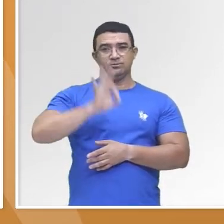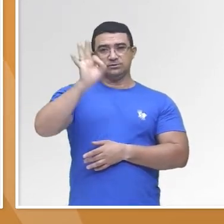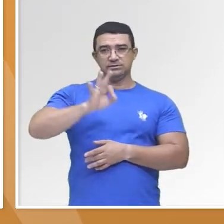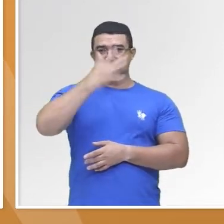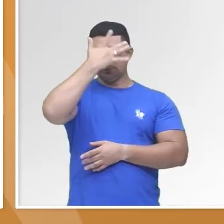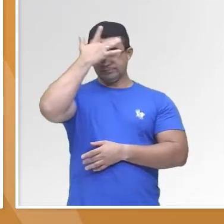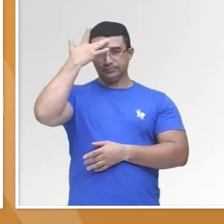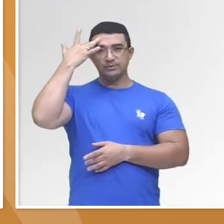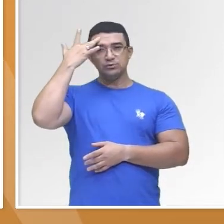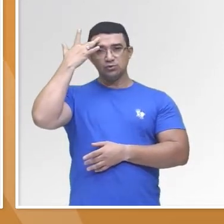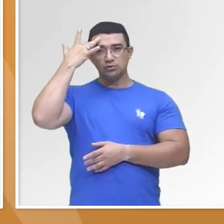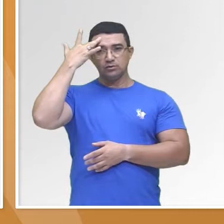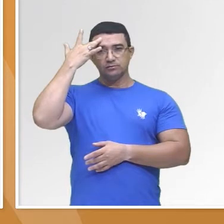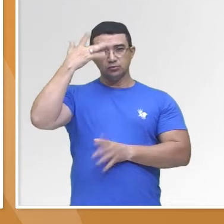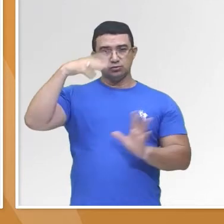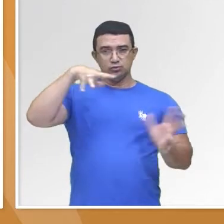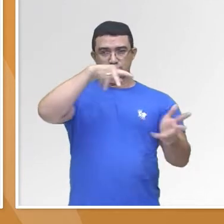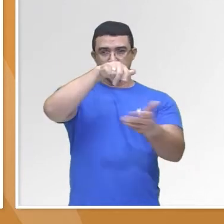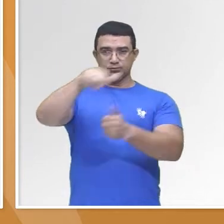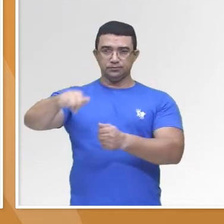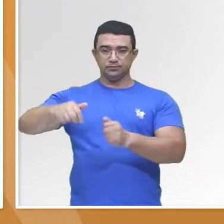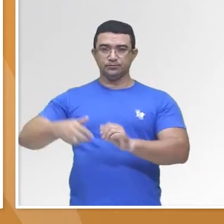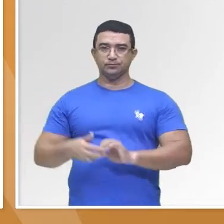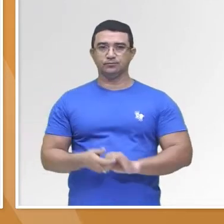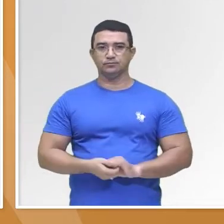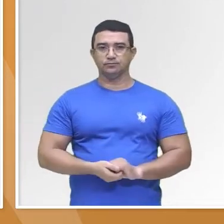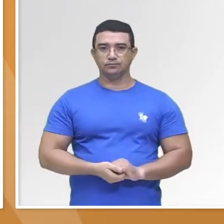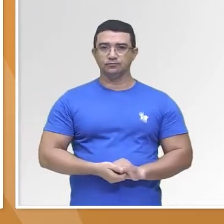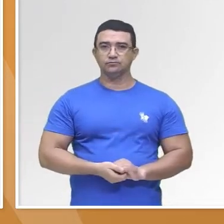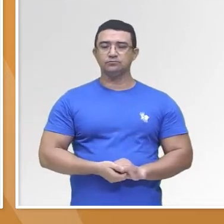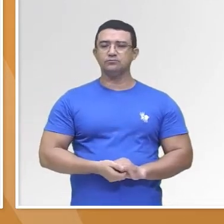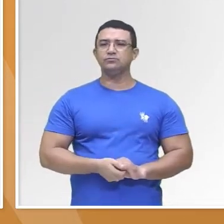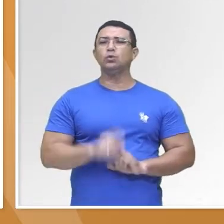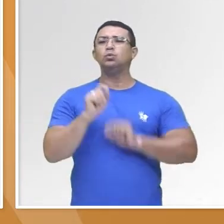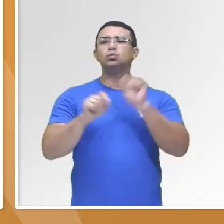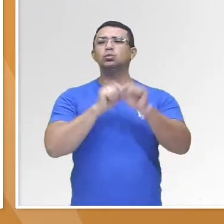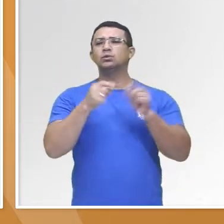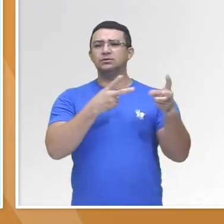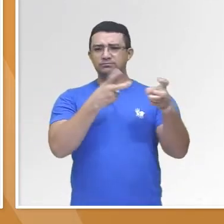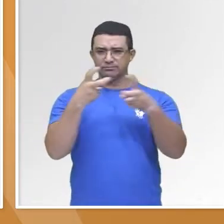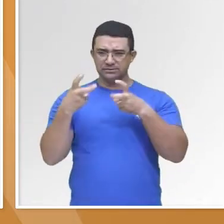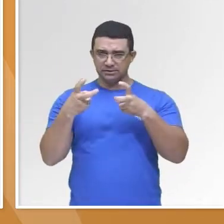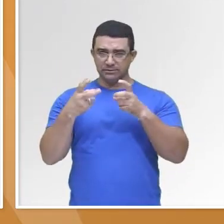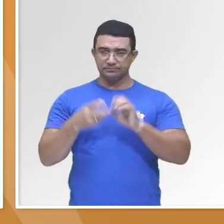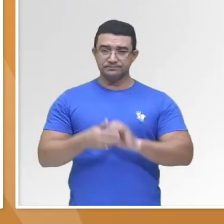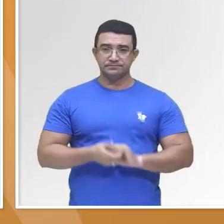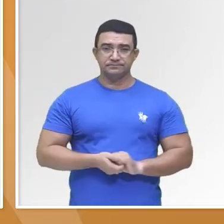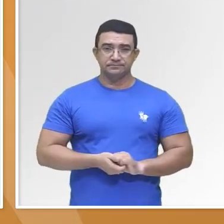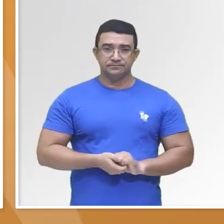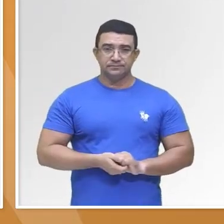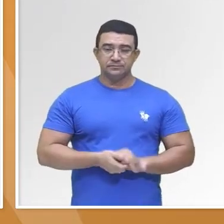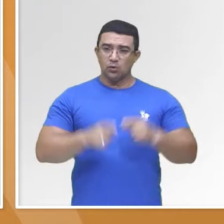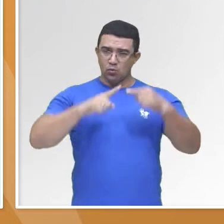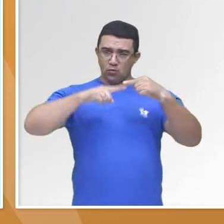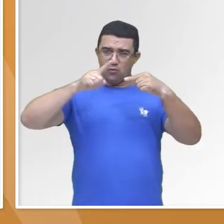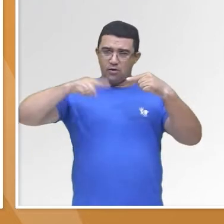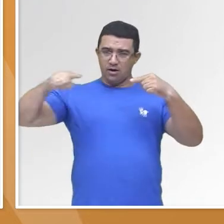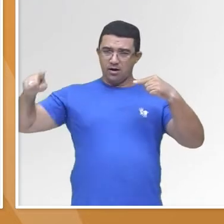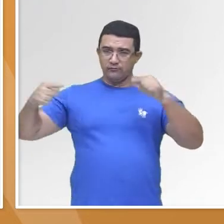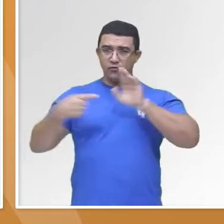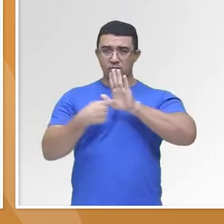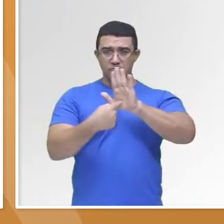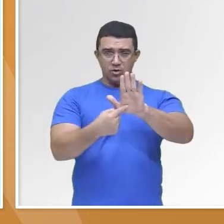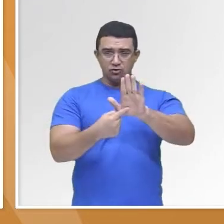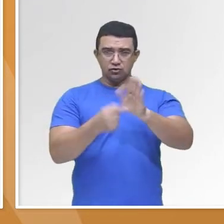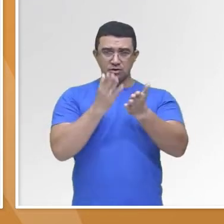população mundial, tá? Então, o que nós verificamos aí, através desse gráfico? Que a distribuição